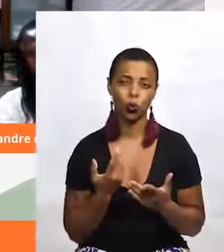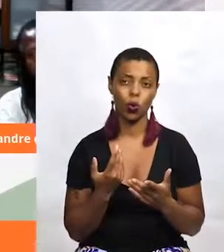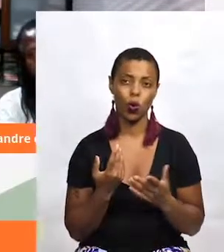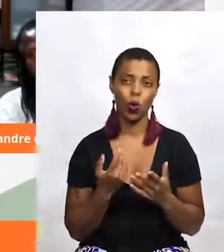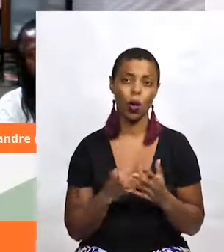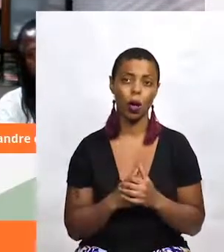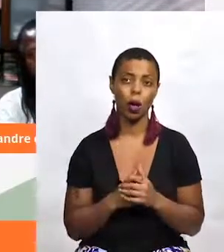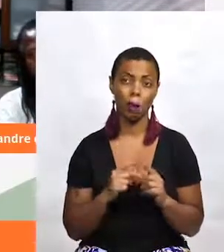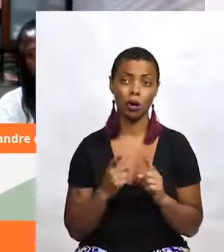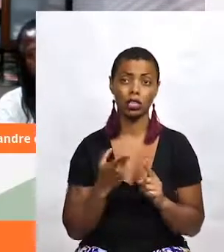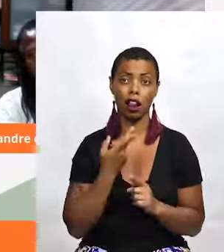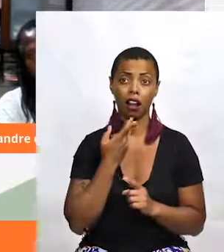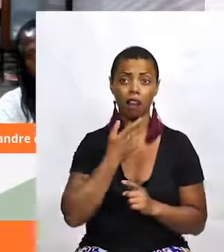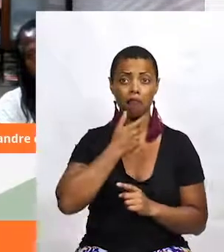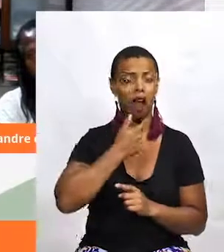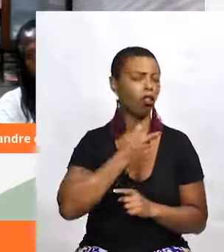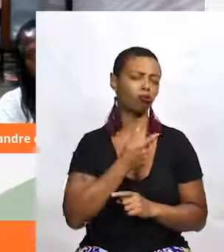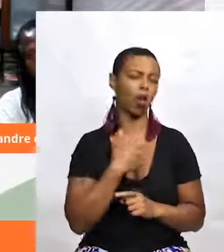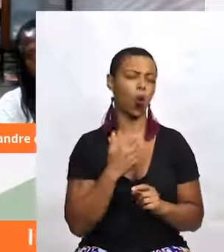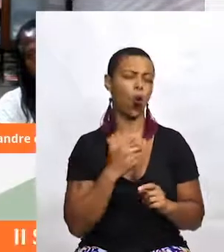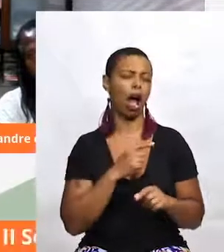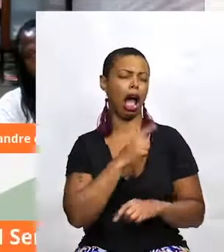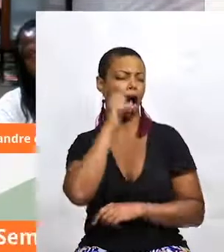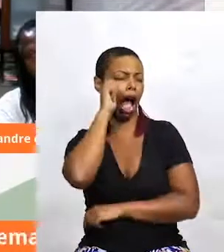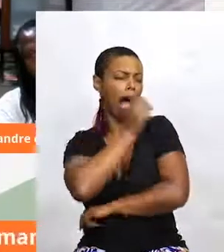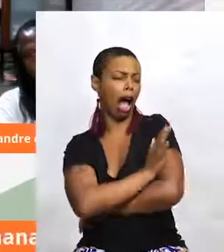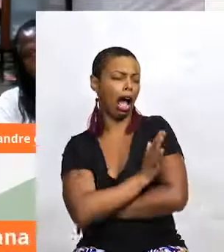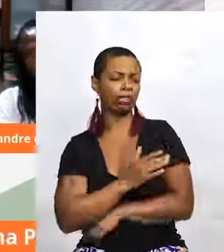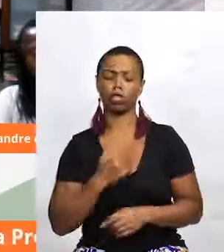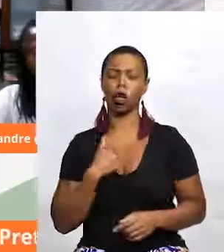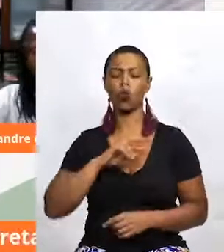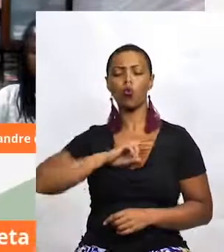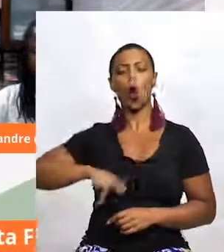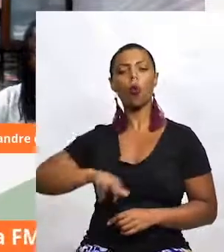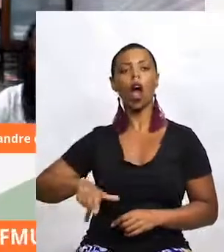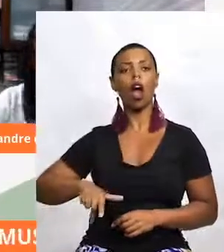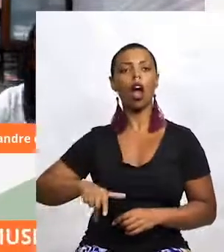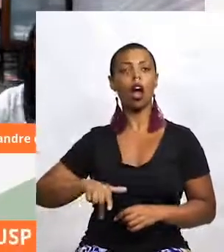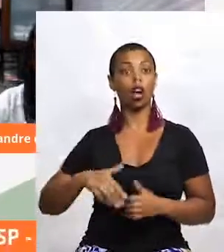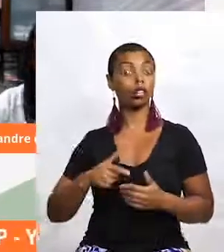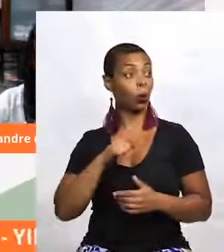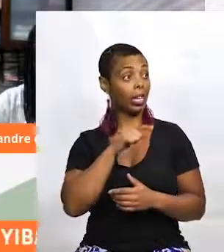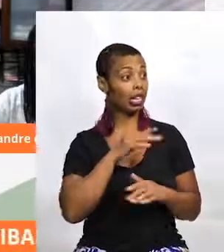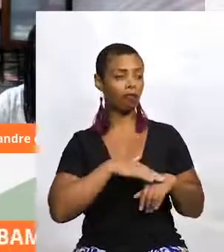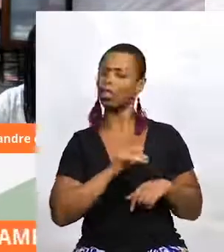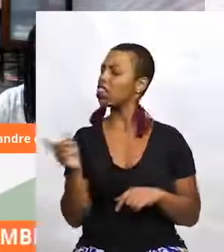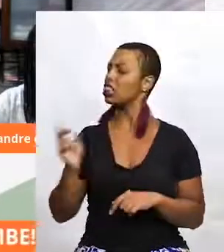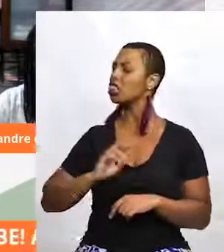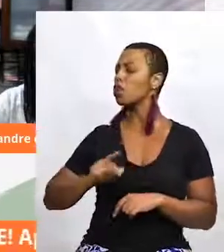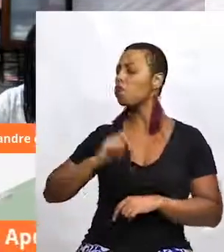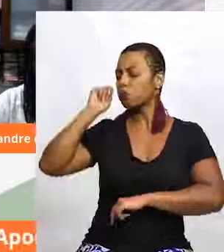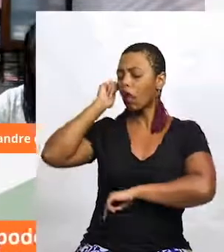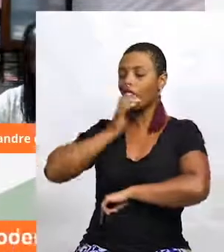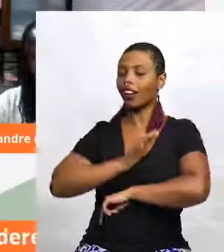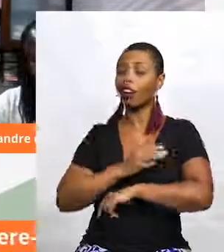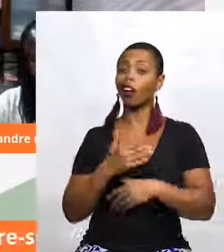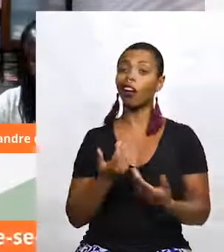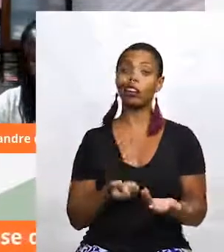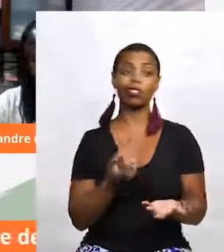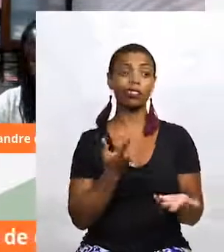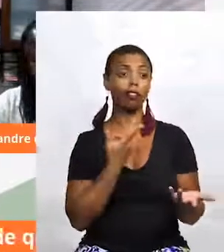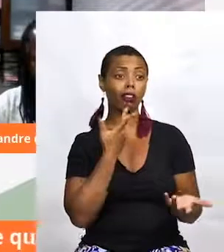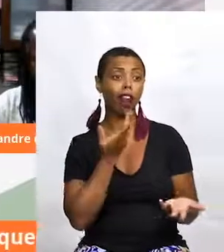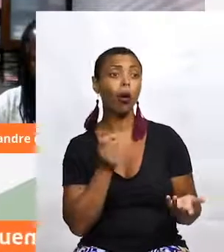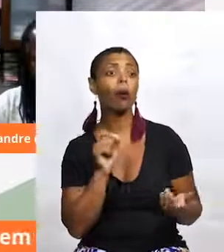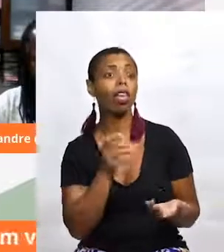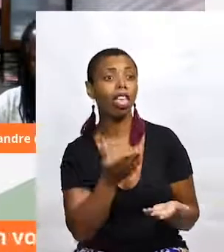se autodeclara não racista e não está fazendo aquilo por racismo, fica aquela coisa estranha de a gente não poder